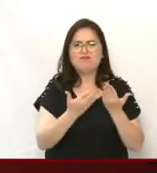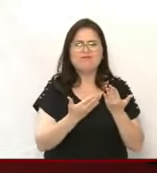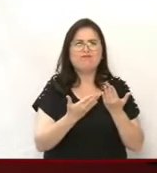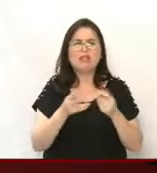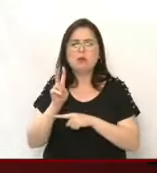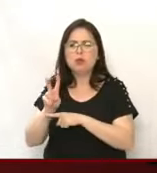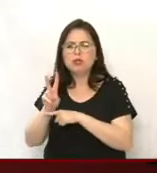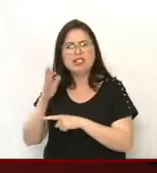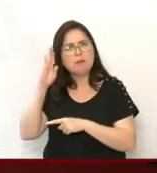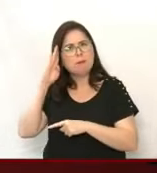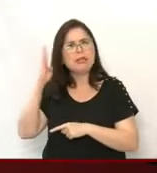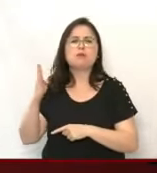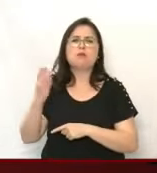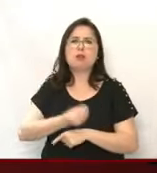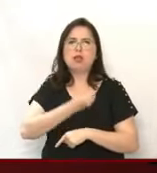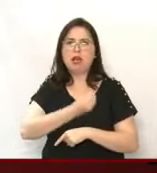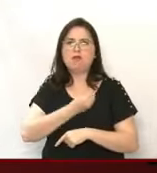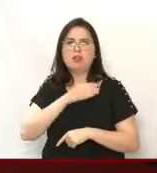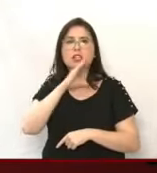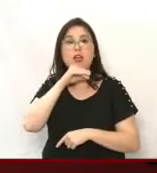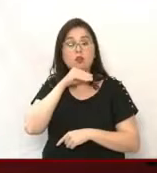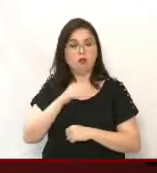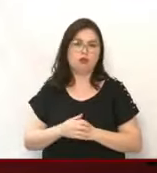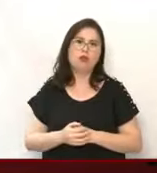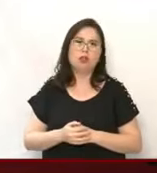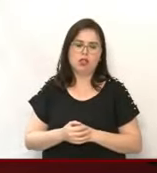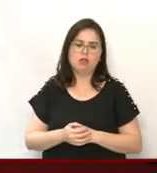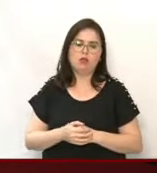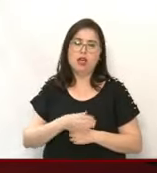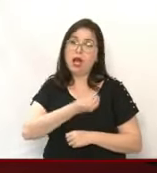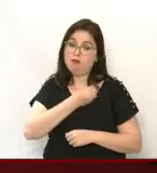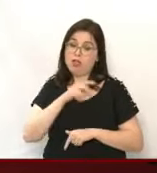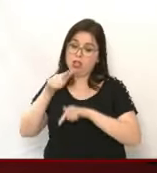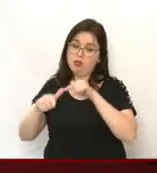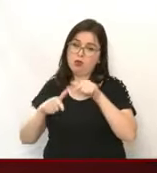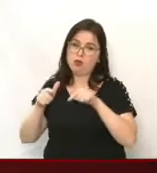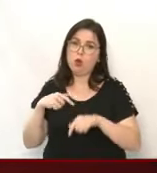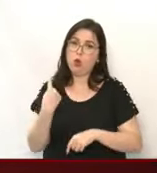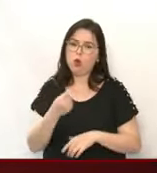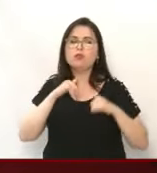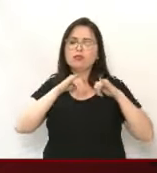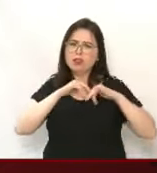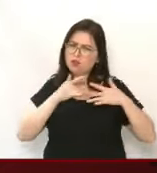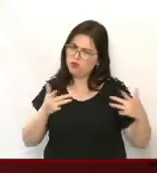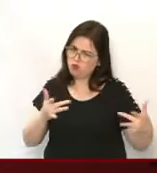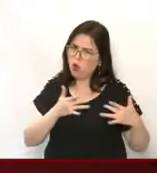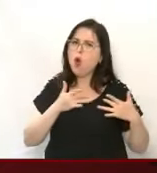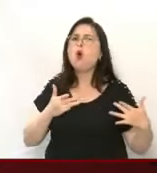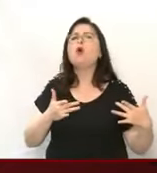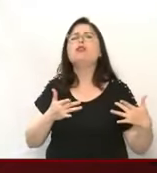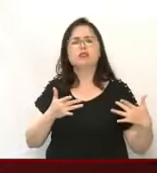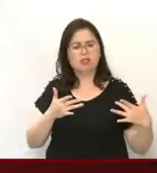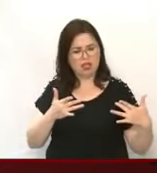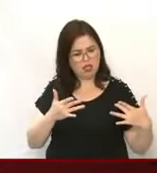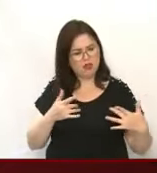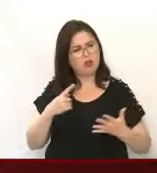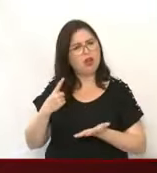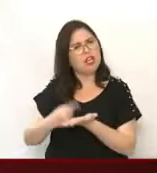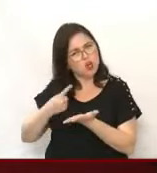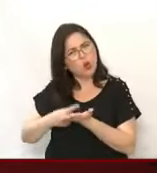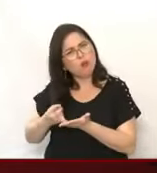proteger a vida dos trabalhadores. Fomos solidários através de nossas campanhas de arrecadação para as famílias